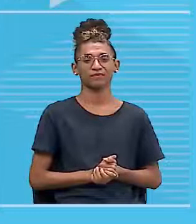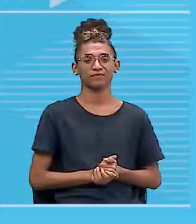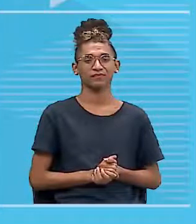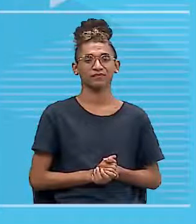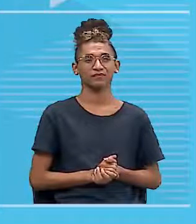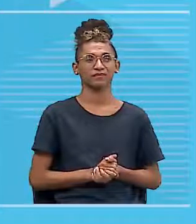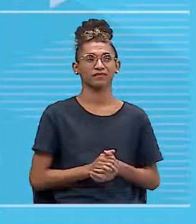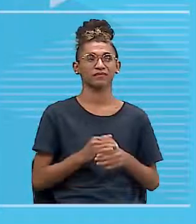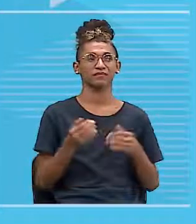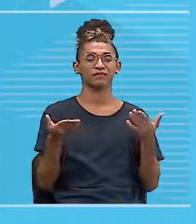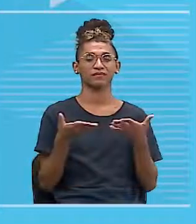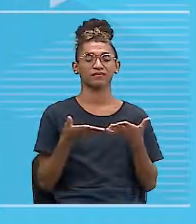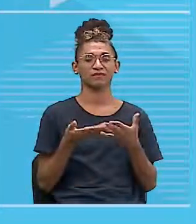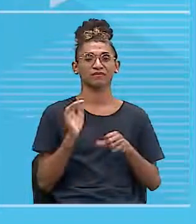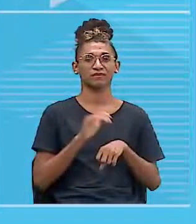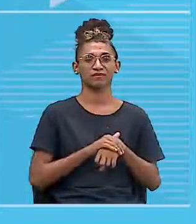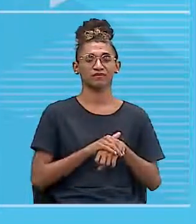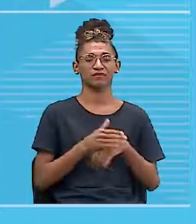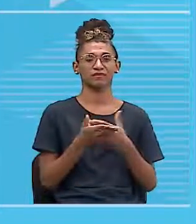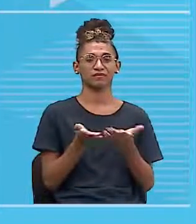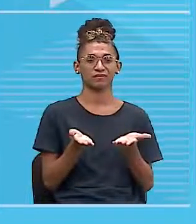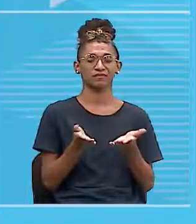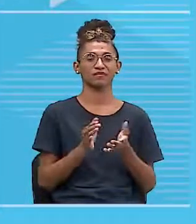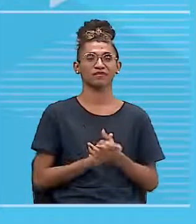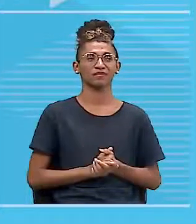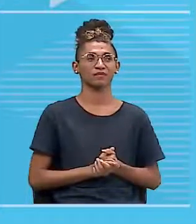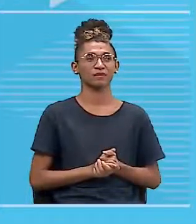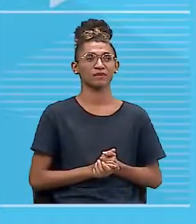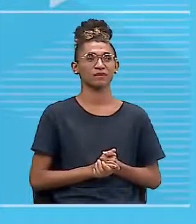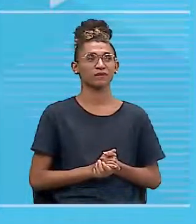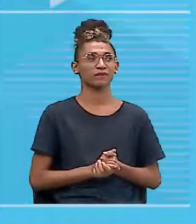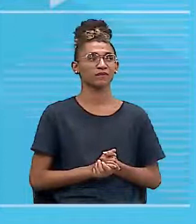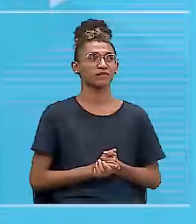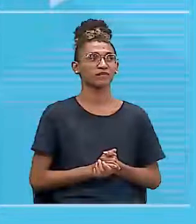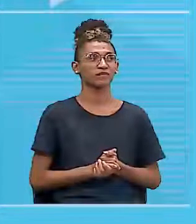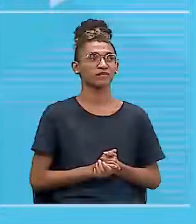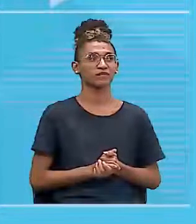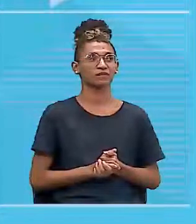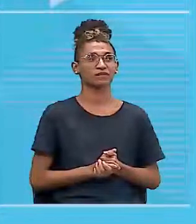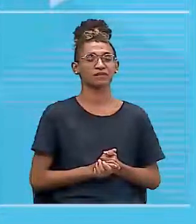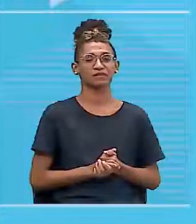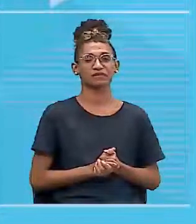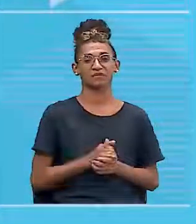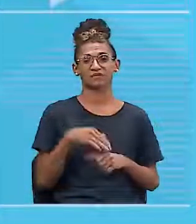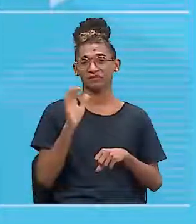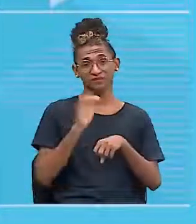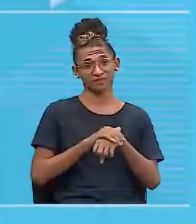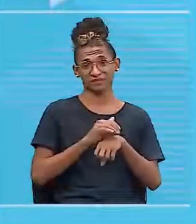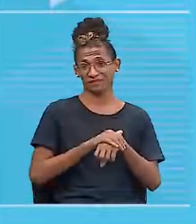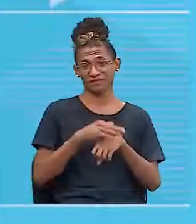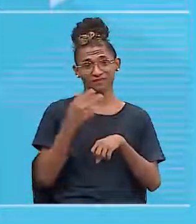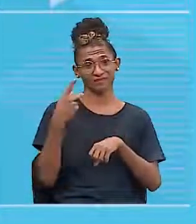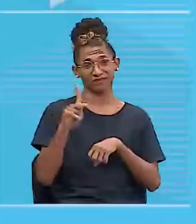é a vez de vocês Como diz Aquela Velha História se virem boa